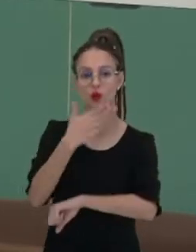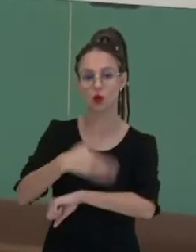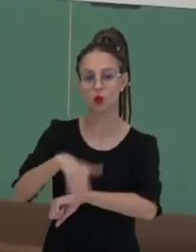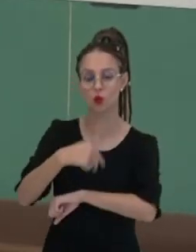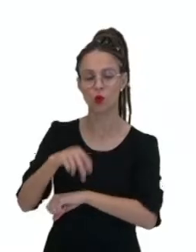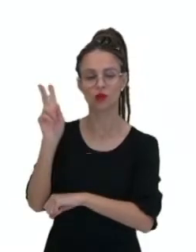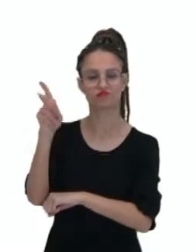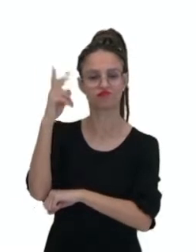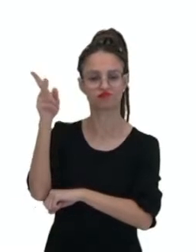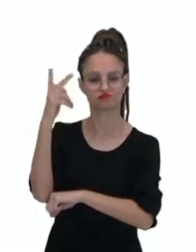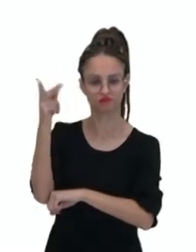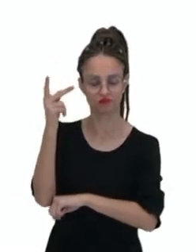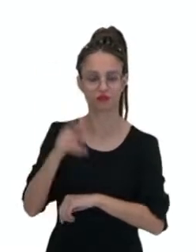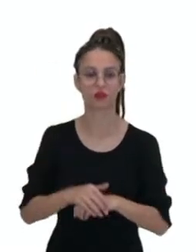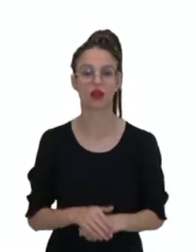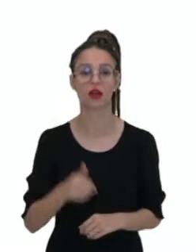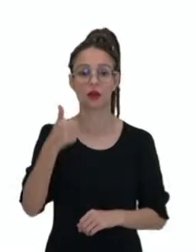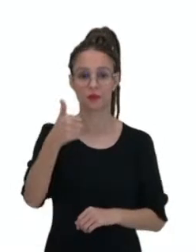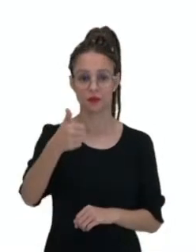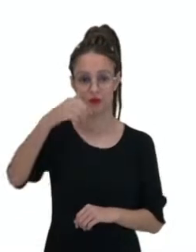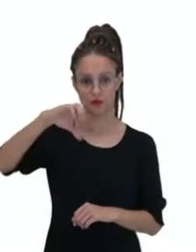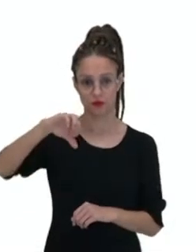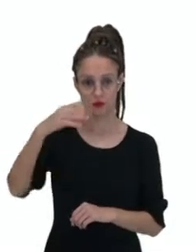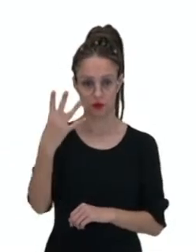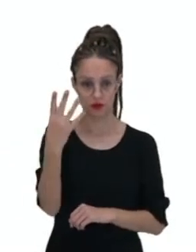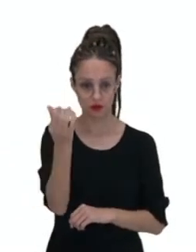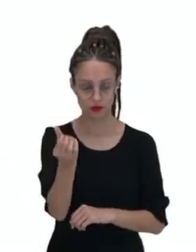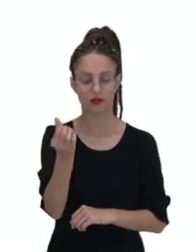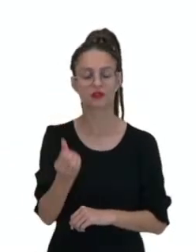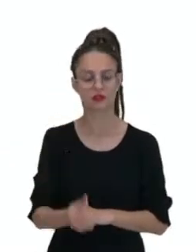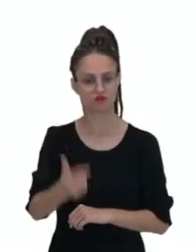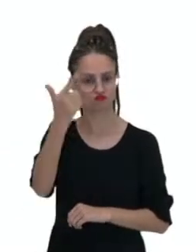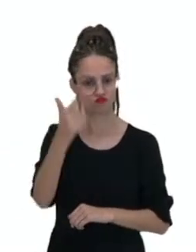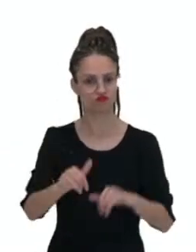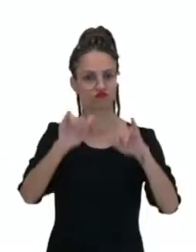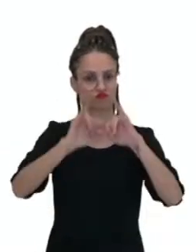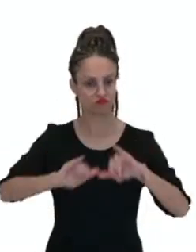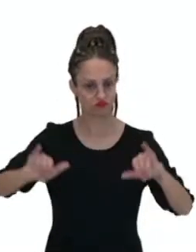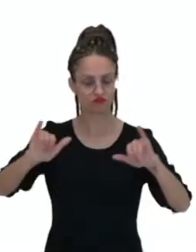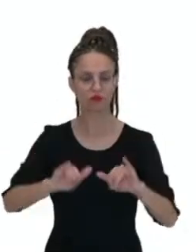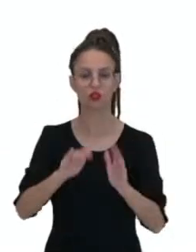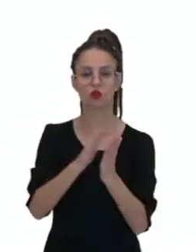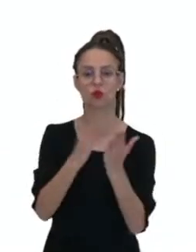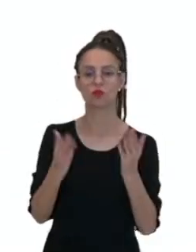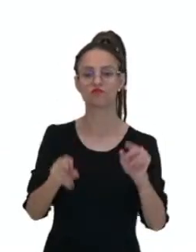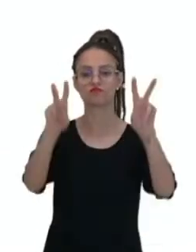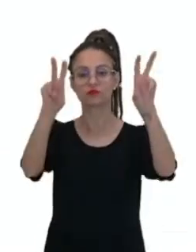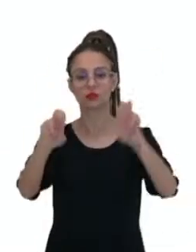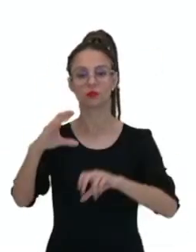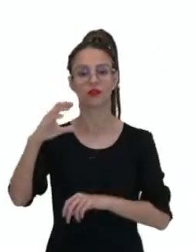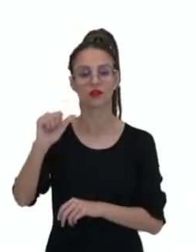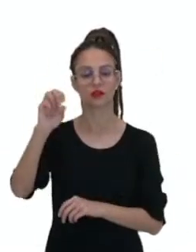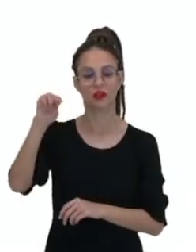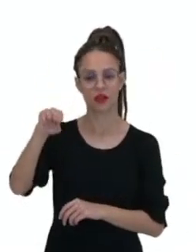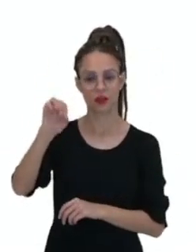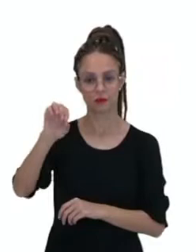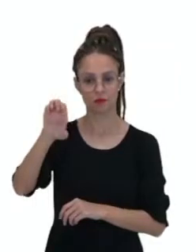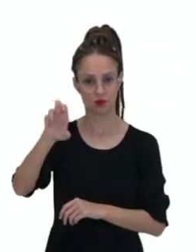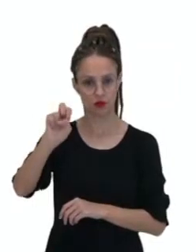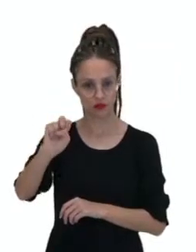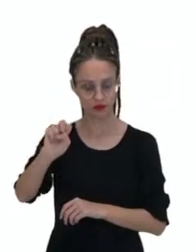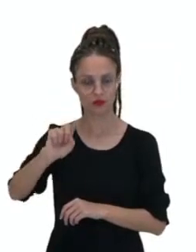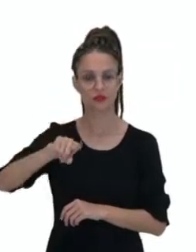Cataventos. Em 1946, lançou novamente a obra Camões. E, 2 anos mais